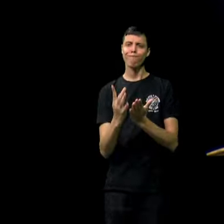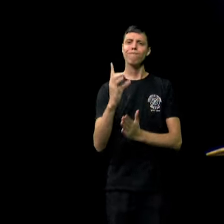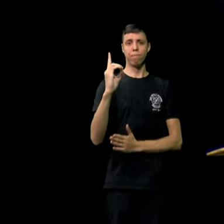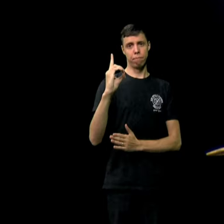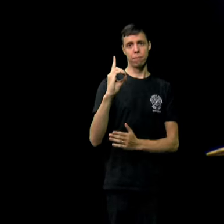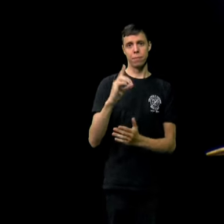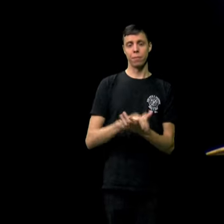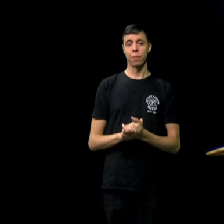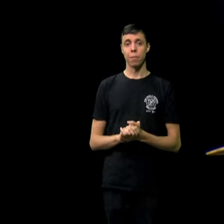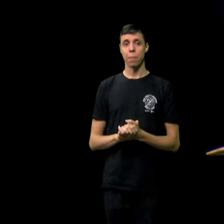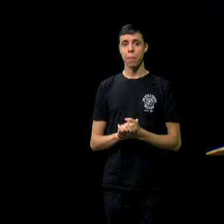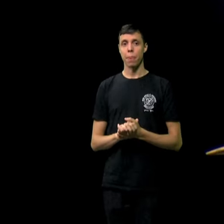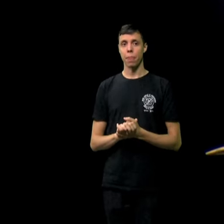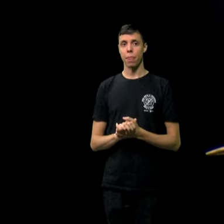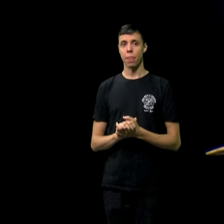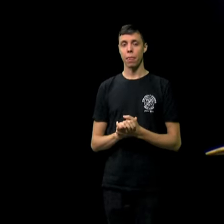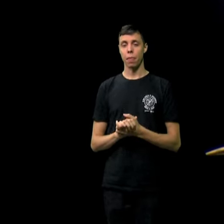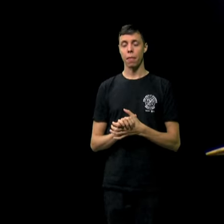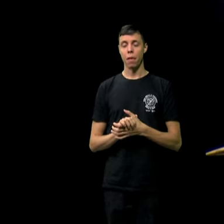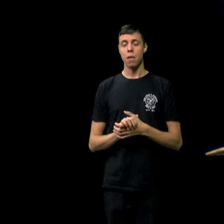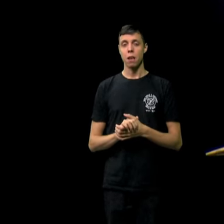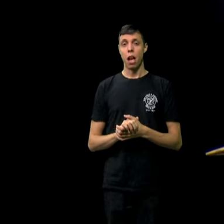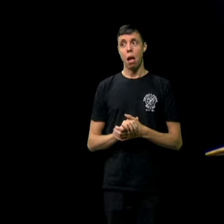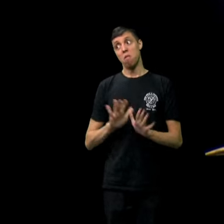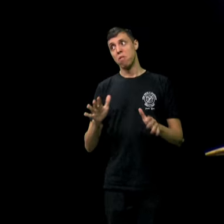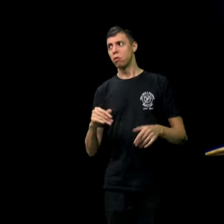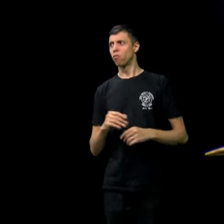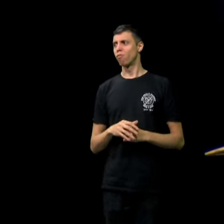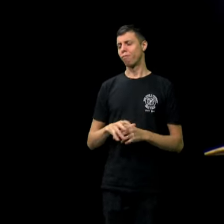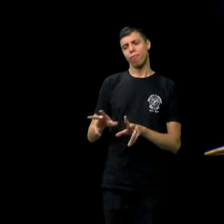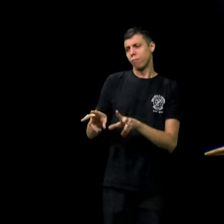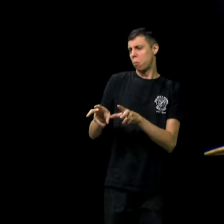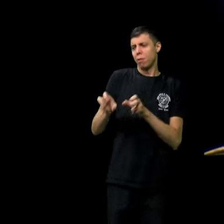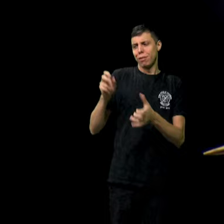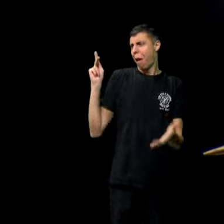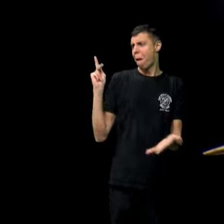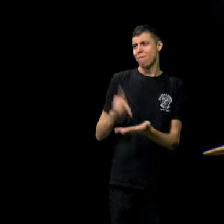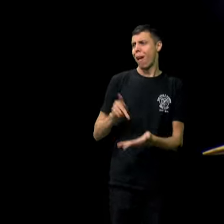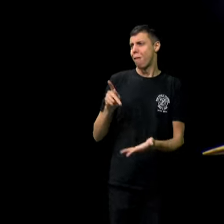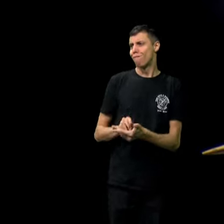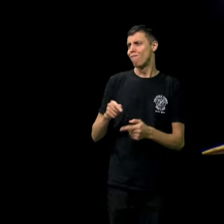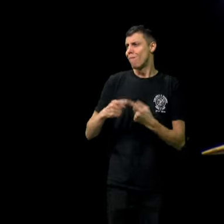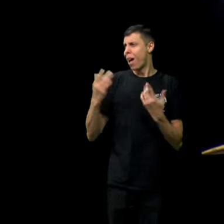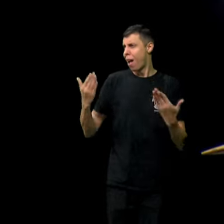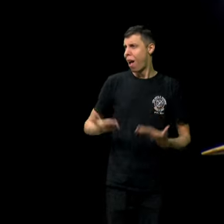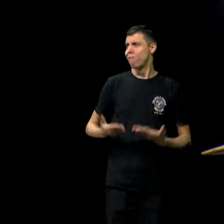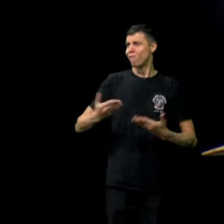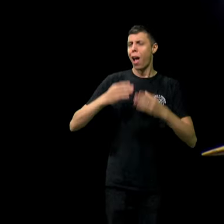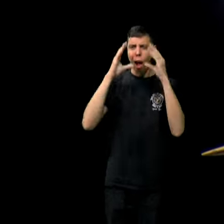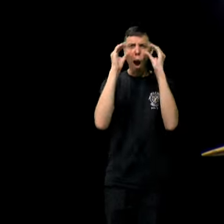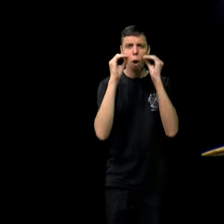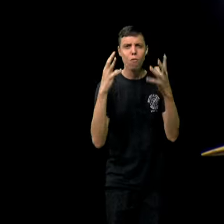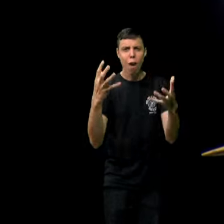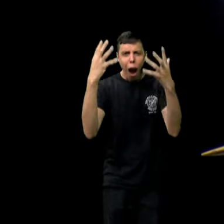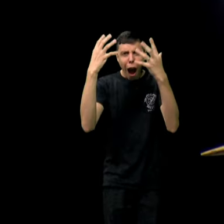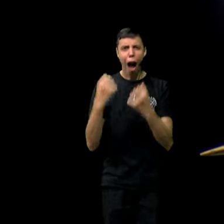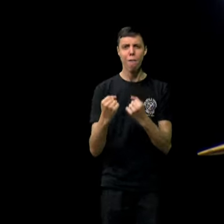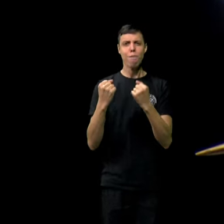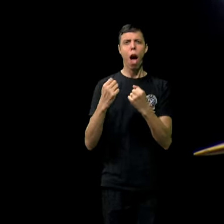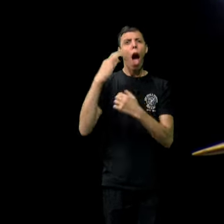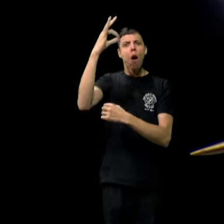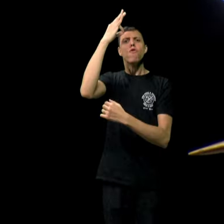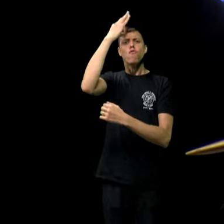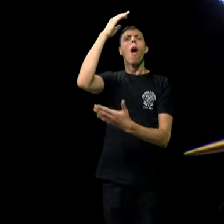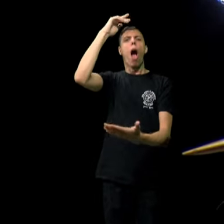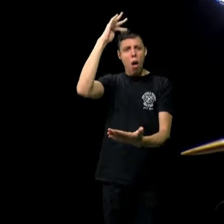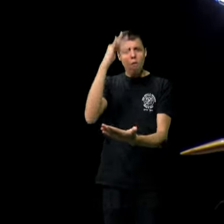Aunque todavia você não veja a realidade, esta é a sua noite de sua inseminação espiritual. Você vai receber o Espírito de